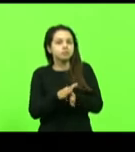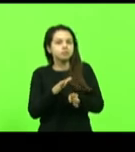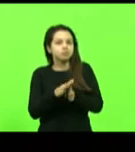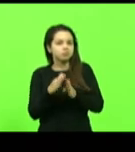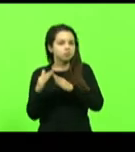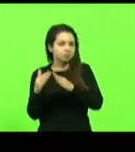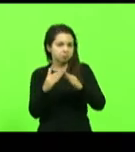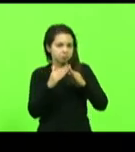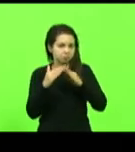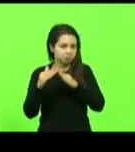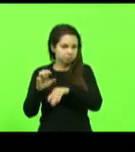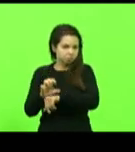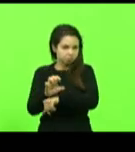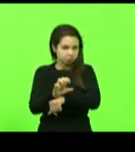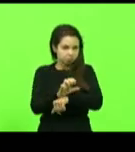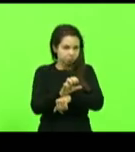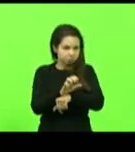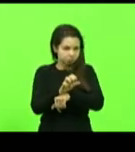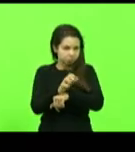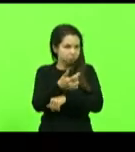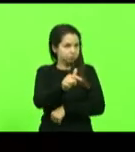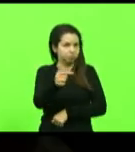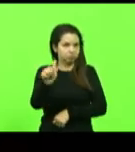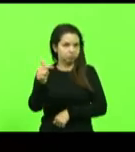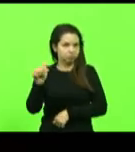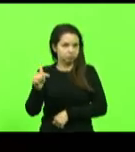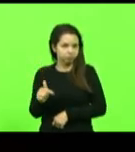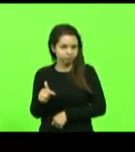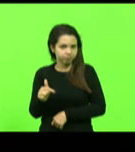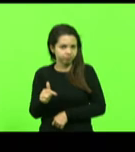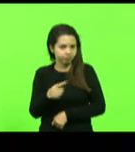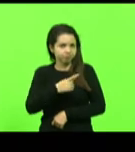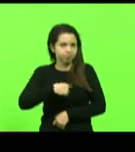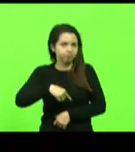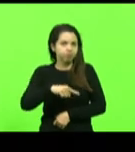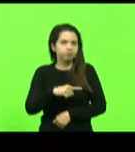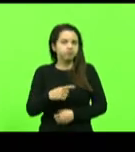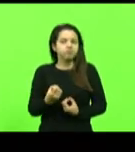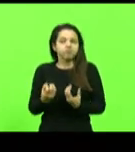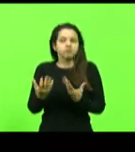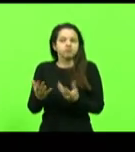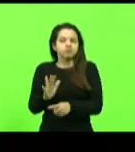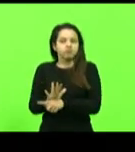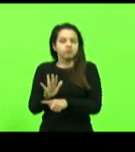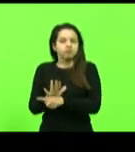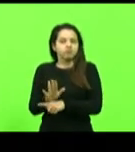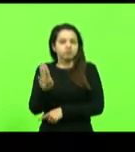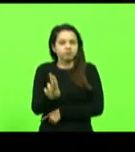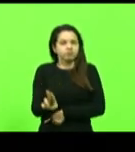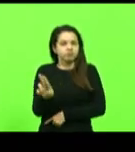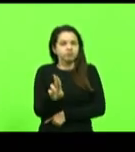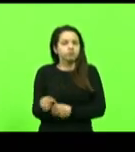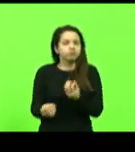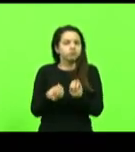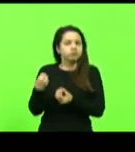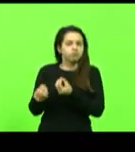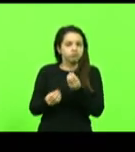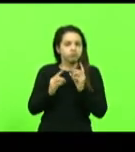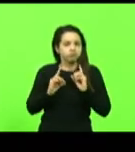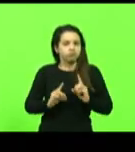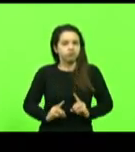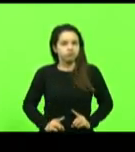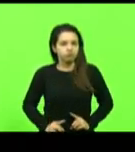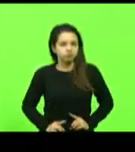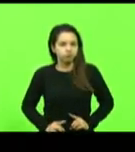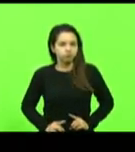Aí, qual é a dignidade que nós podemos dar para os usuários? Ah, não, vamos dar 300